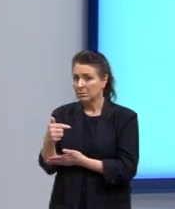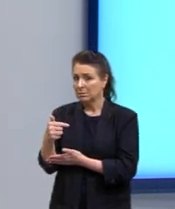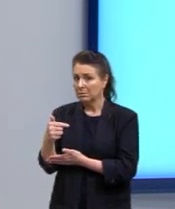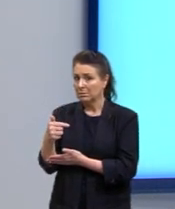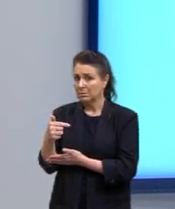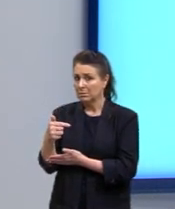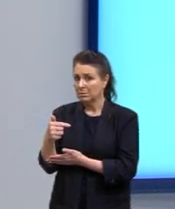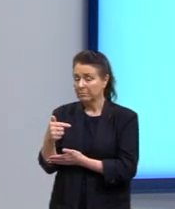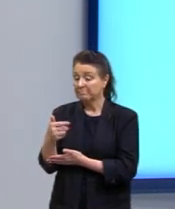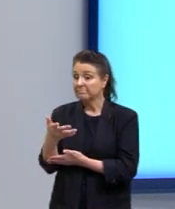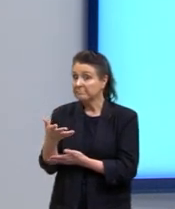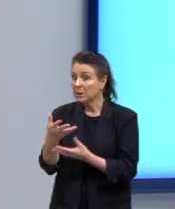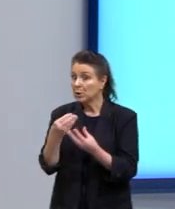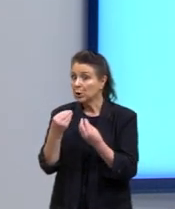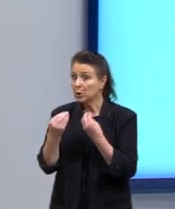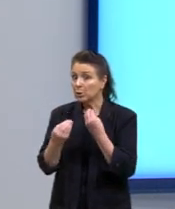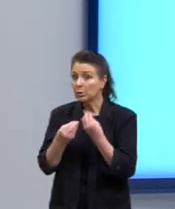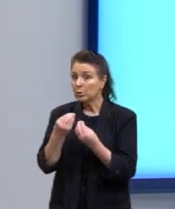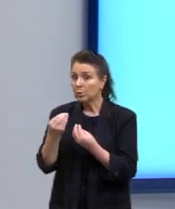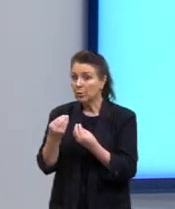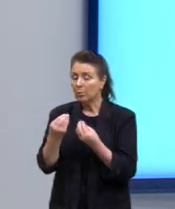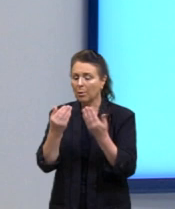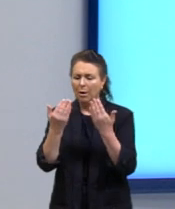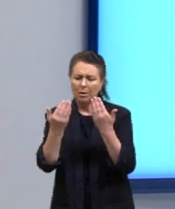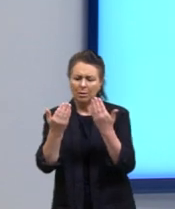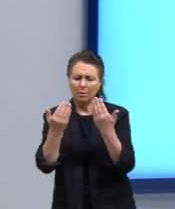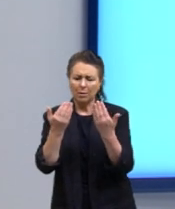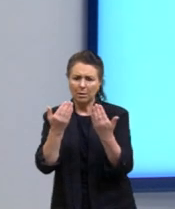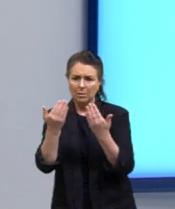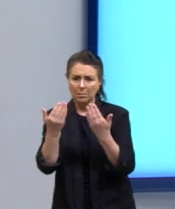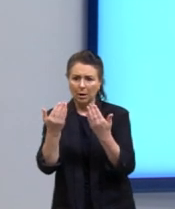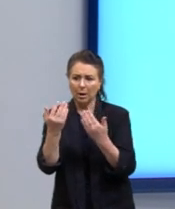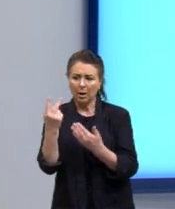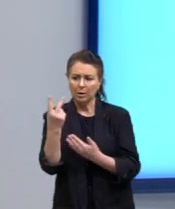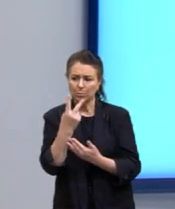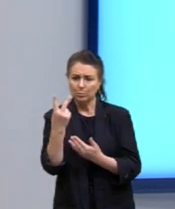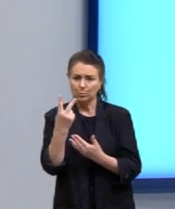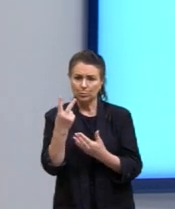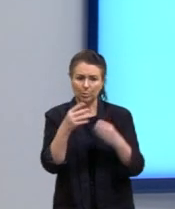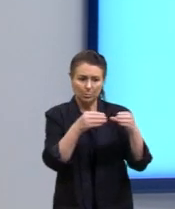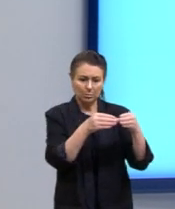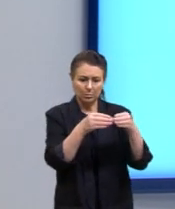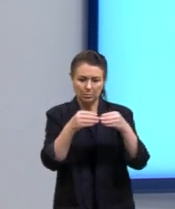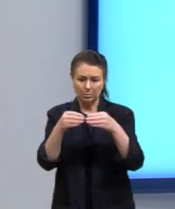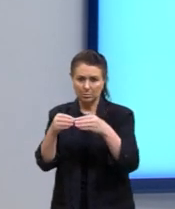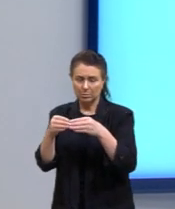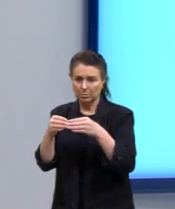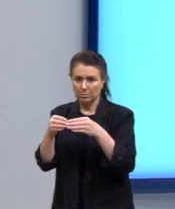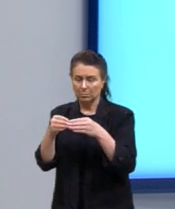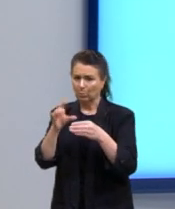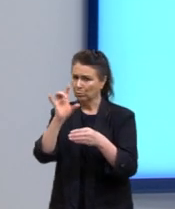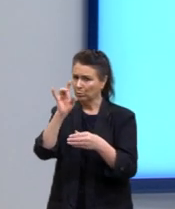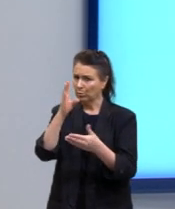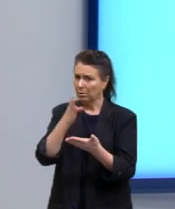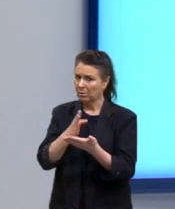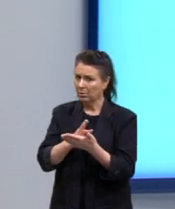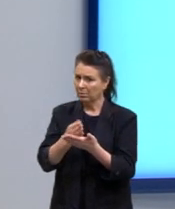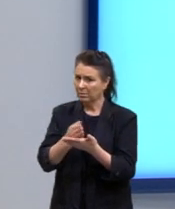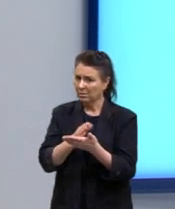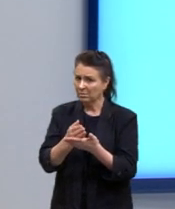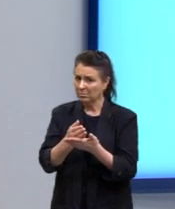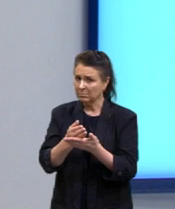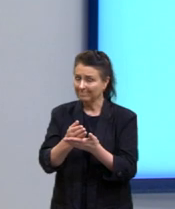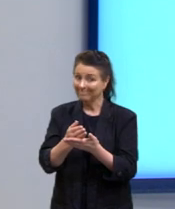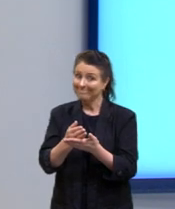Então como que a gente vai analisar o desempenho das duas turmas olhando só a média não é bastante